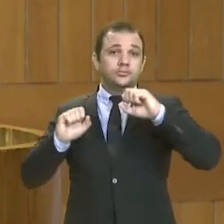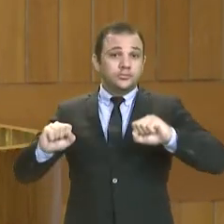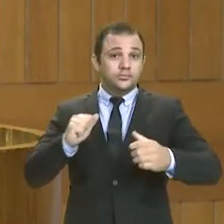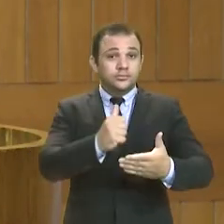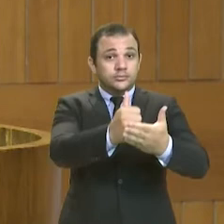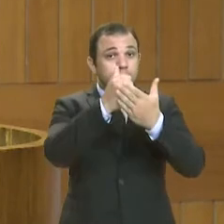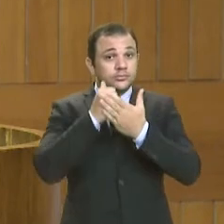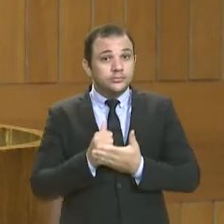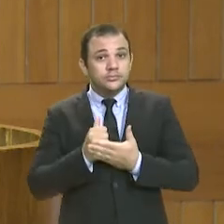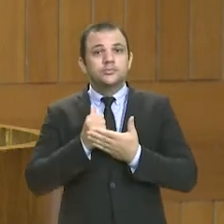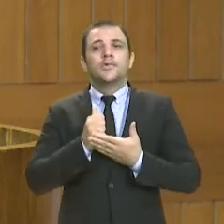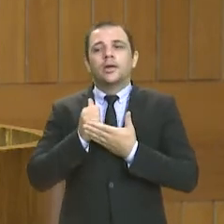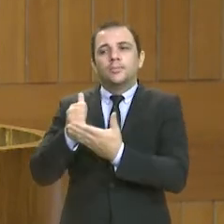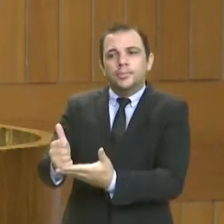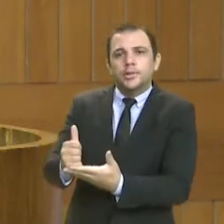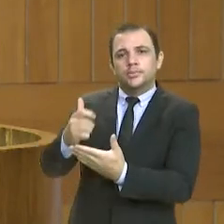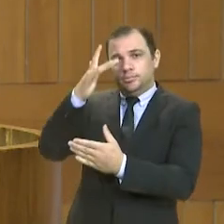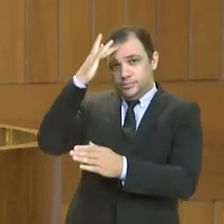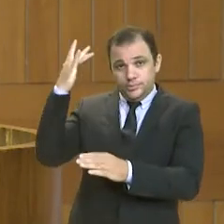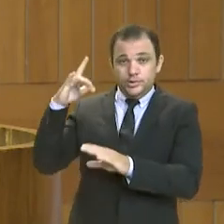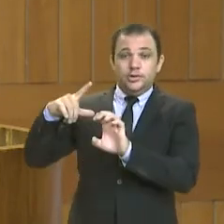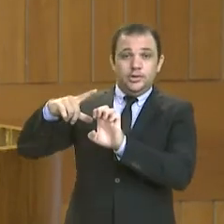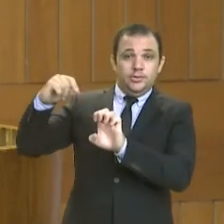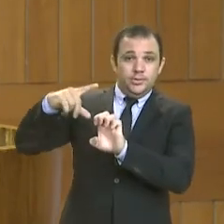ajudar aos empresários, aos